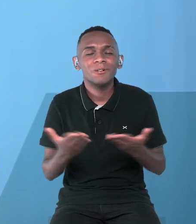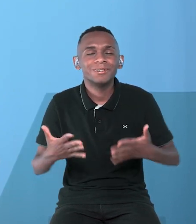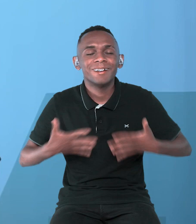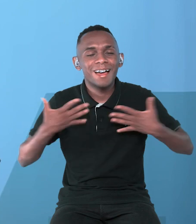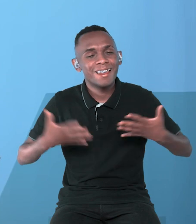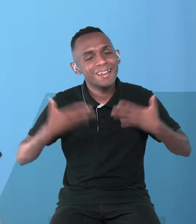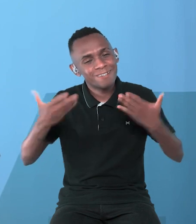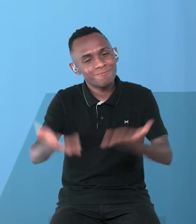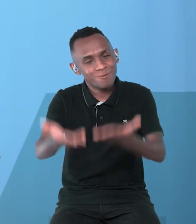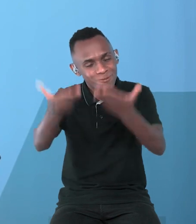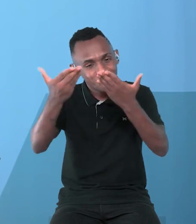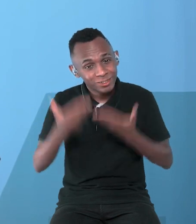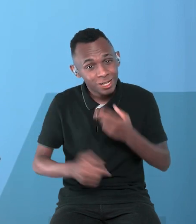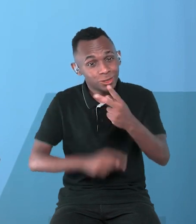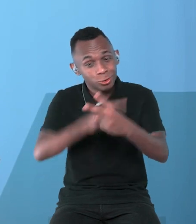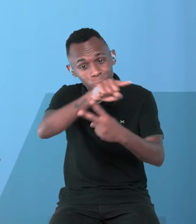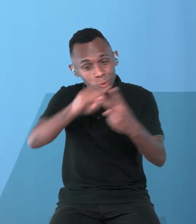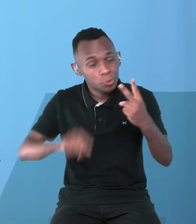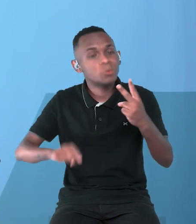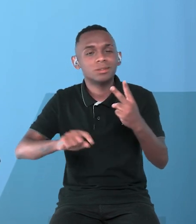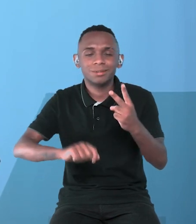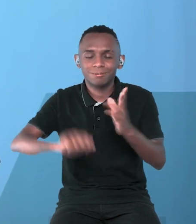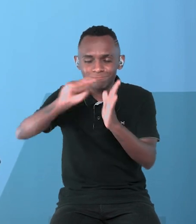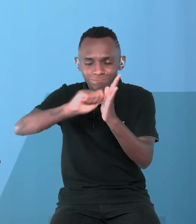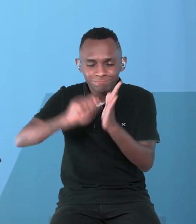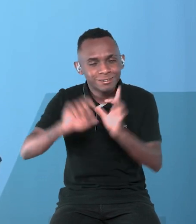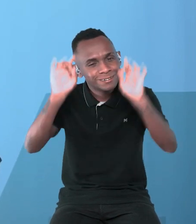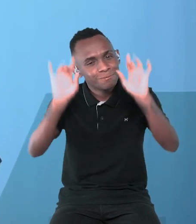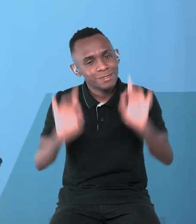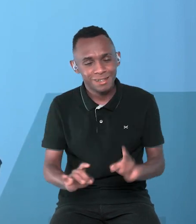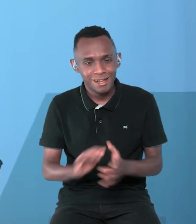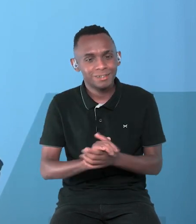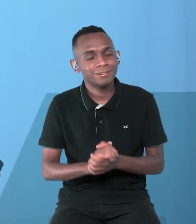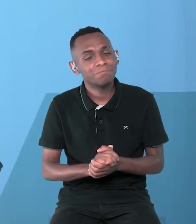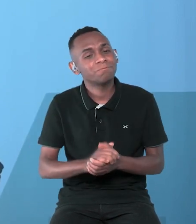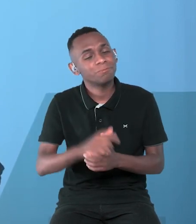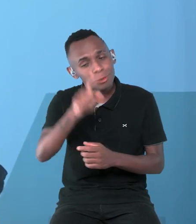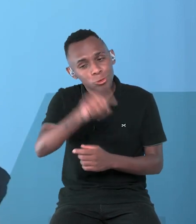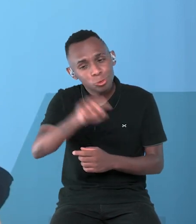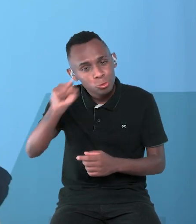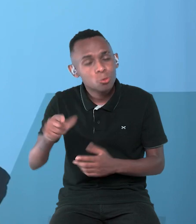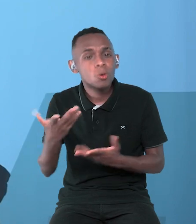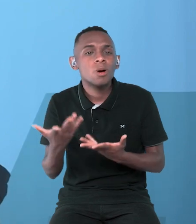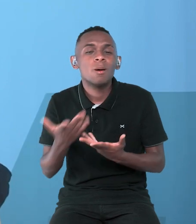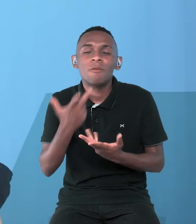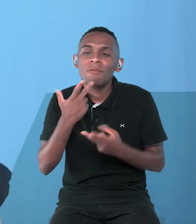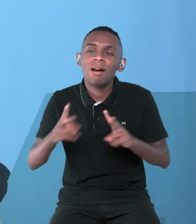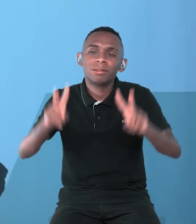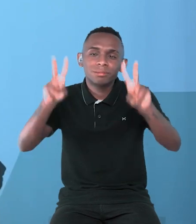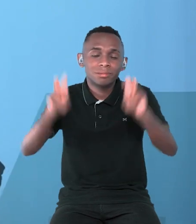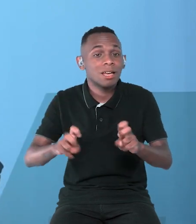de receber aqui duas autoras muito especiais, autoras que vão falar sobre